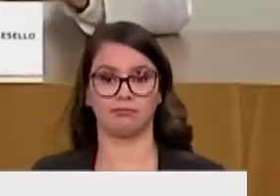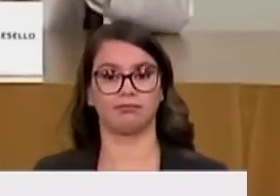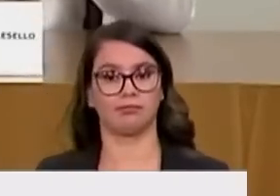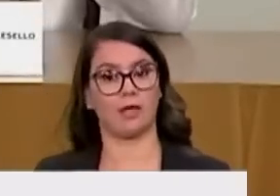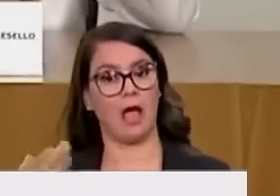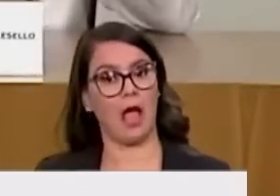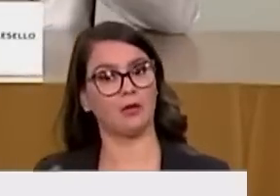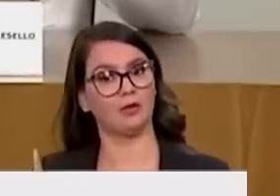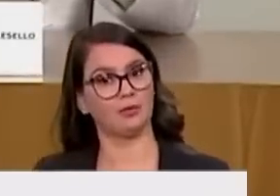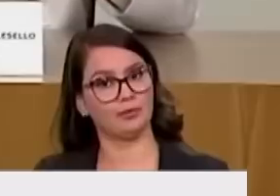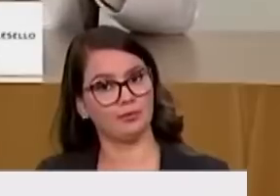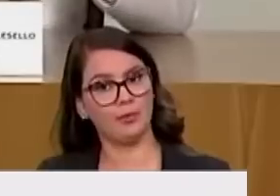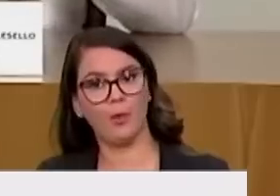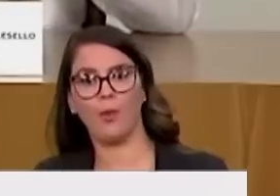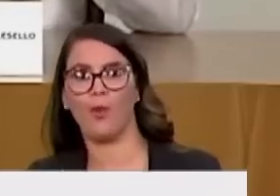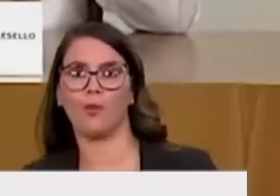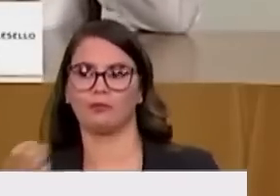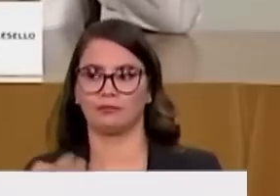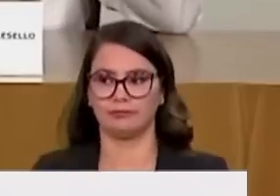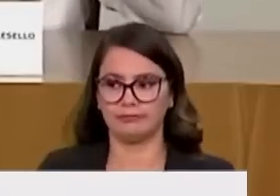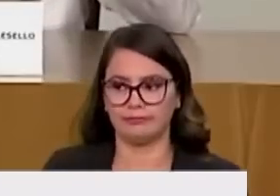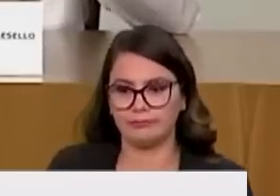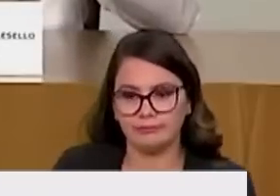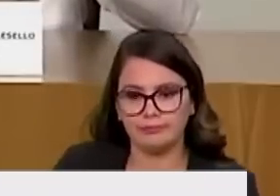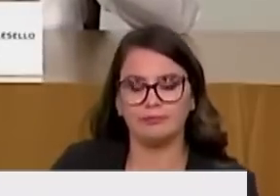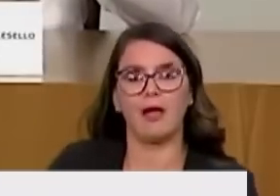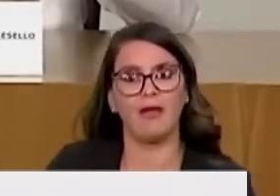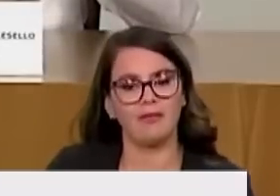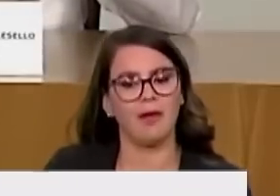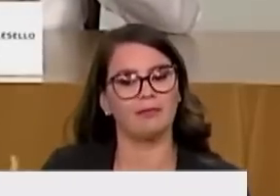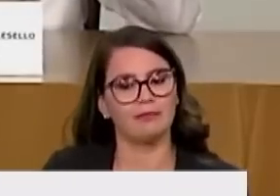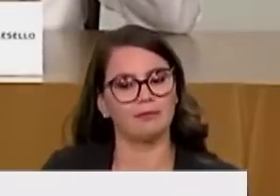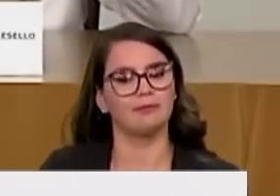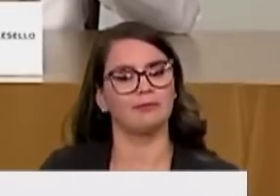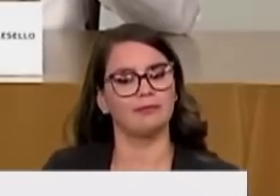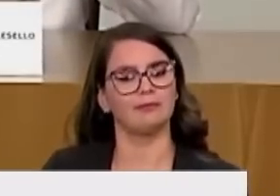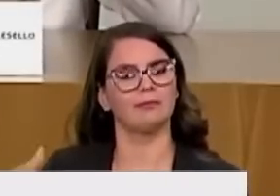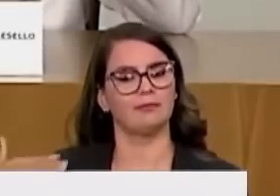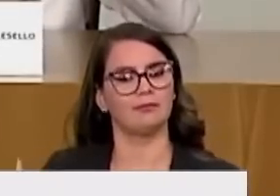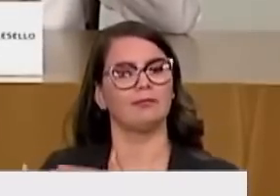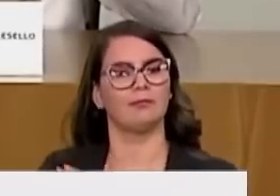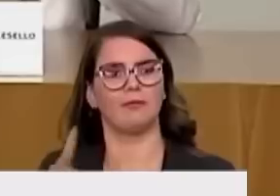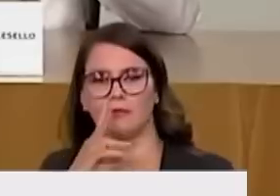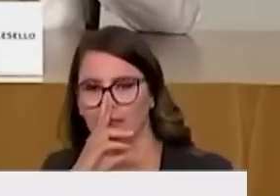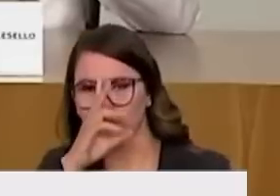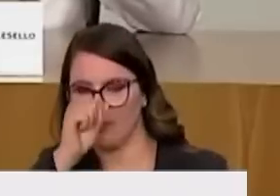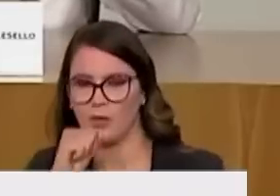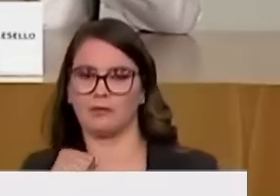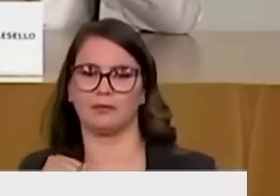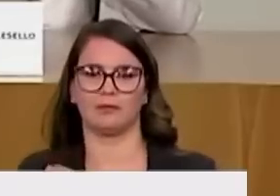cedendo, outros exercícios são ensinados. E nós vamos evoluindo nesses exercícios, no fortalecimento